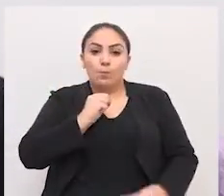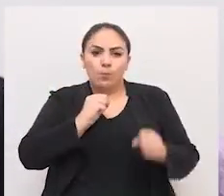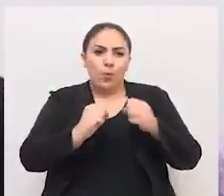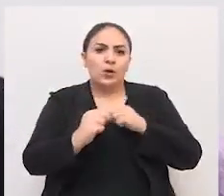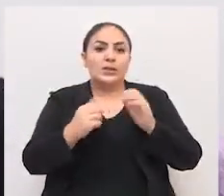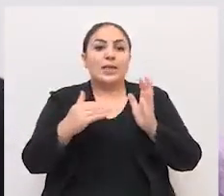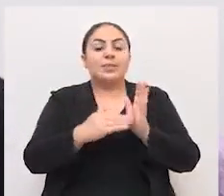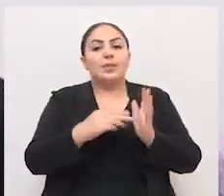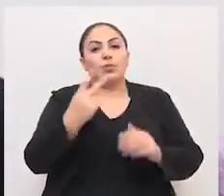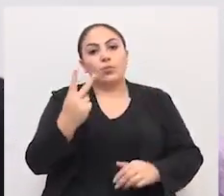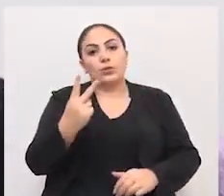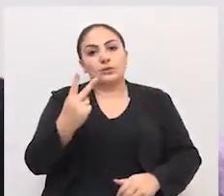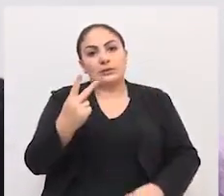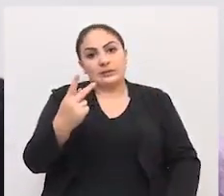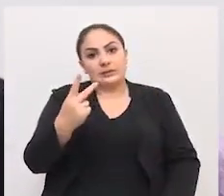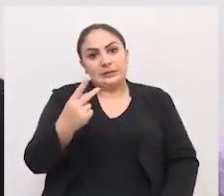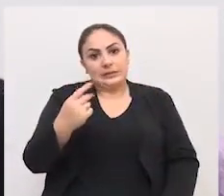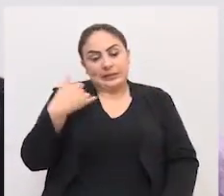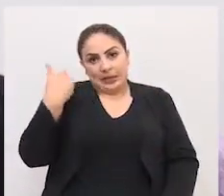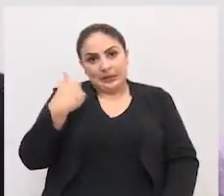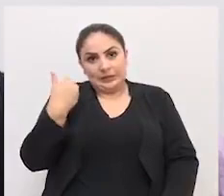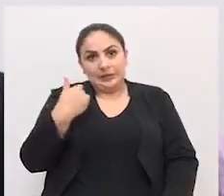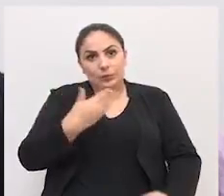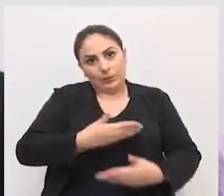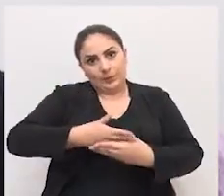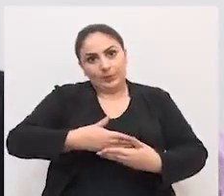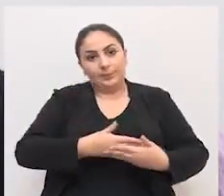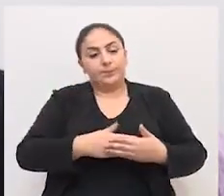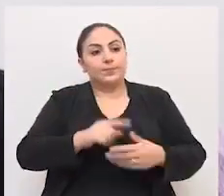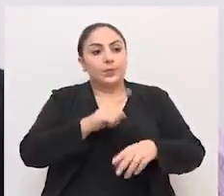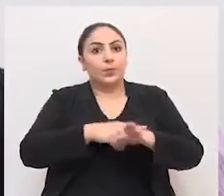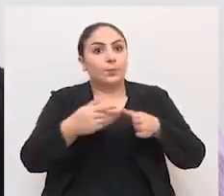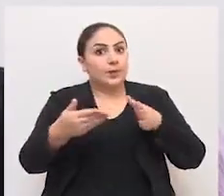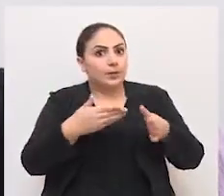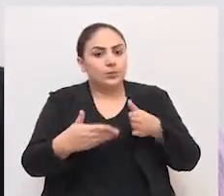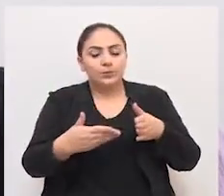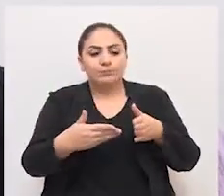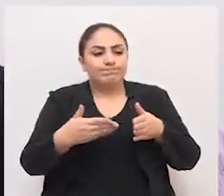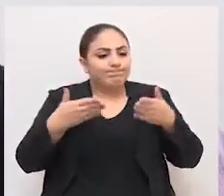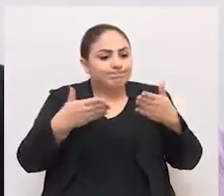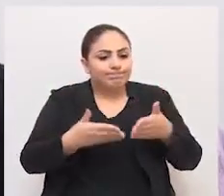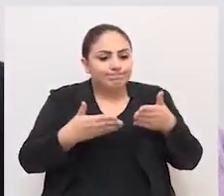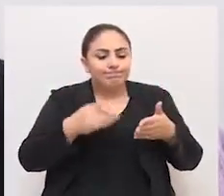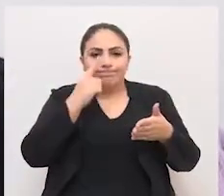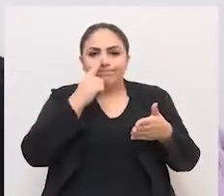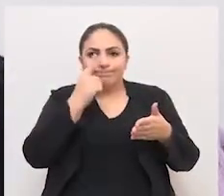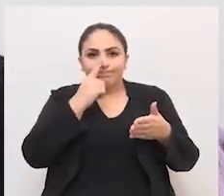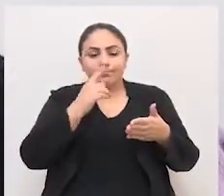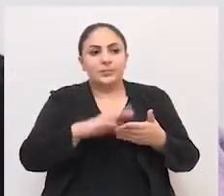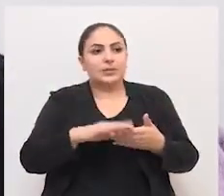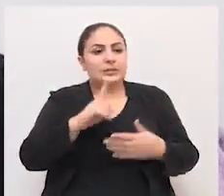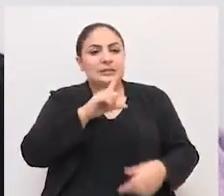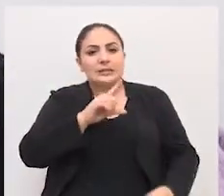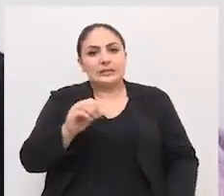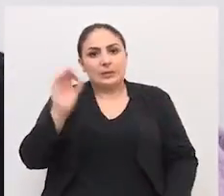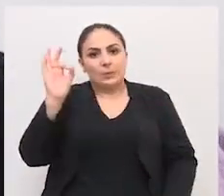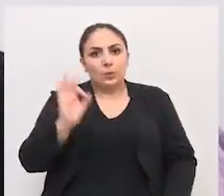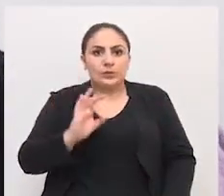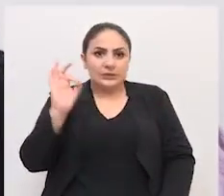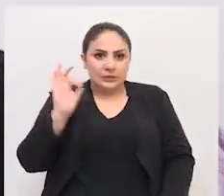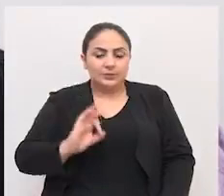que ele pode durar até os 2 anos do bebê. É um momento que exige muito da mãe.